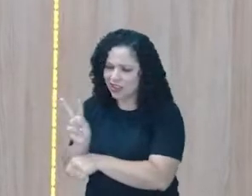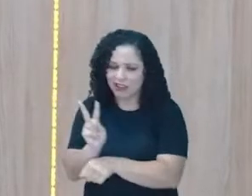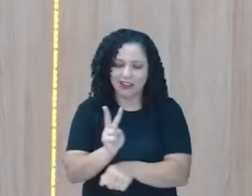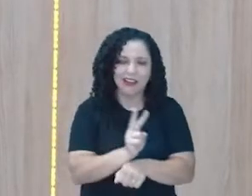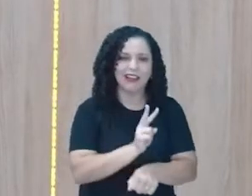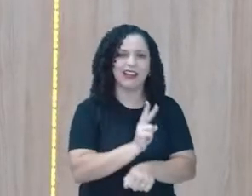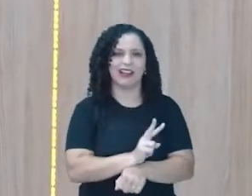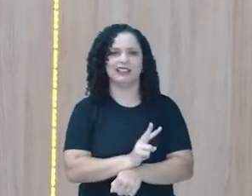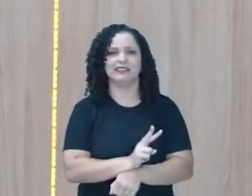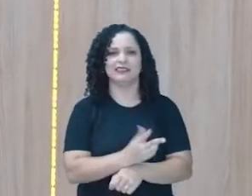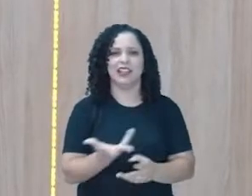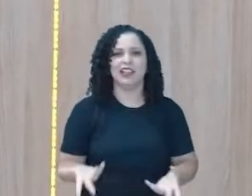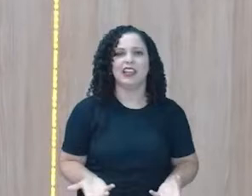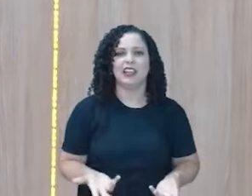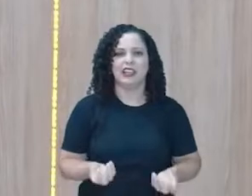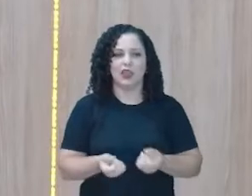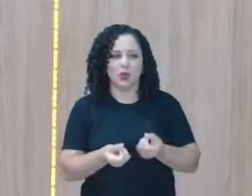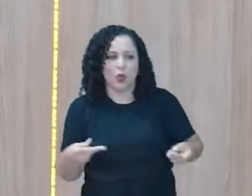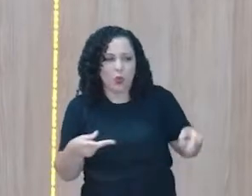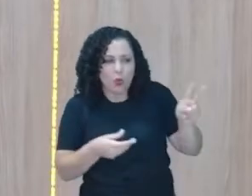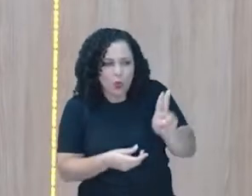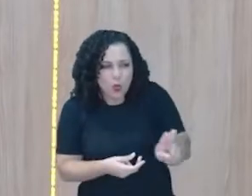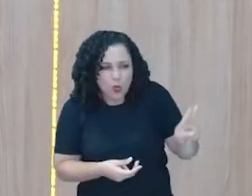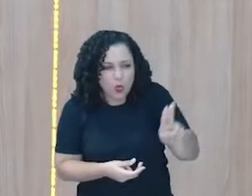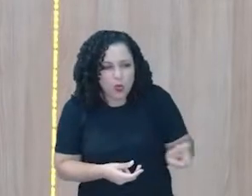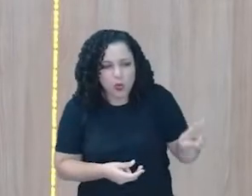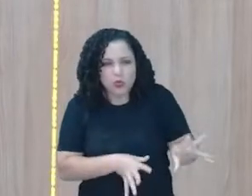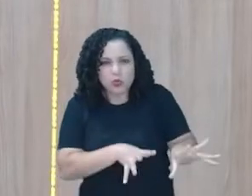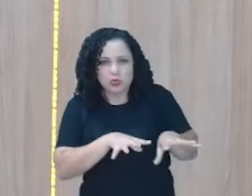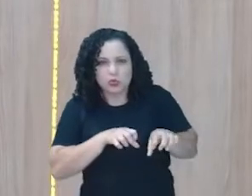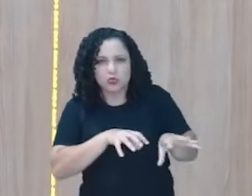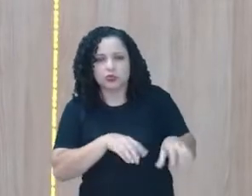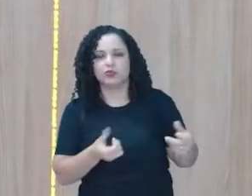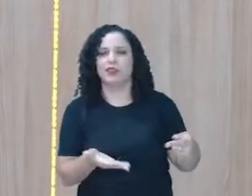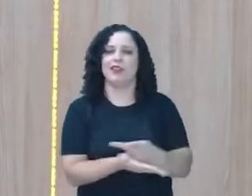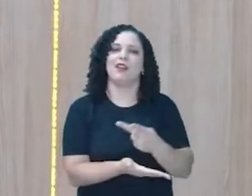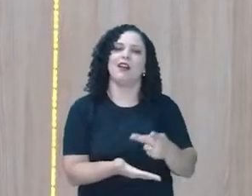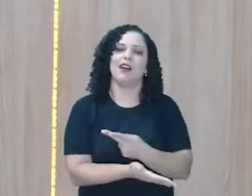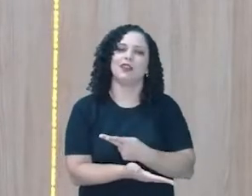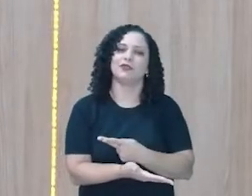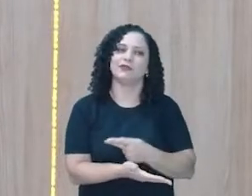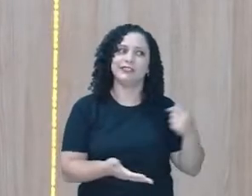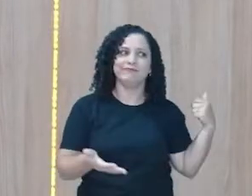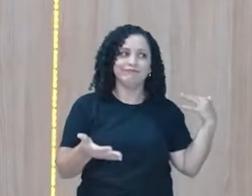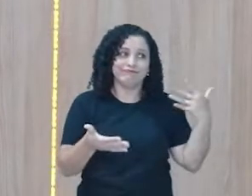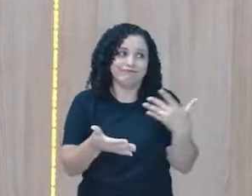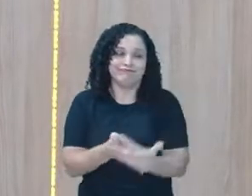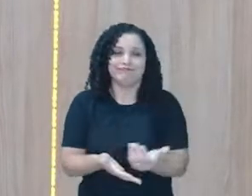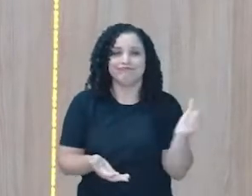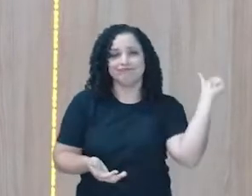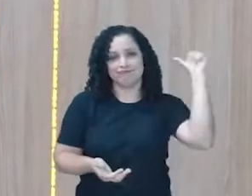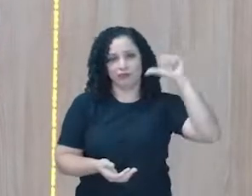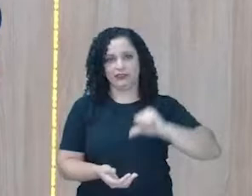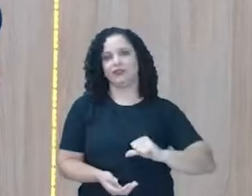práticas insustentáveis, de exploração que a gente vem tomando nas últimas décadas.